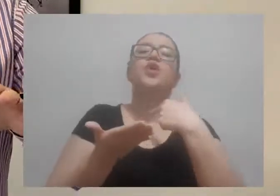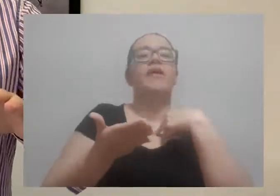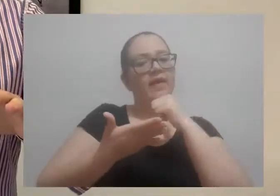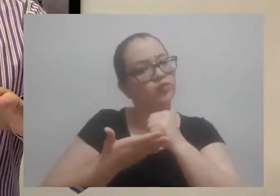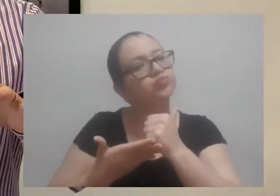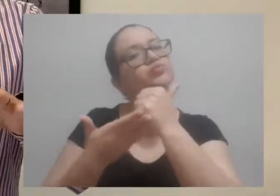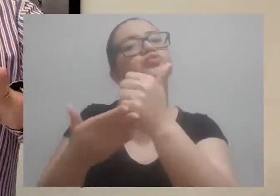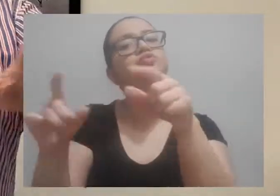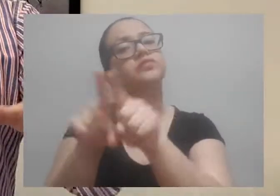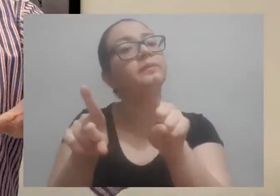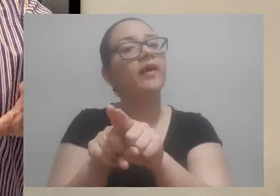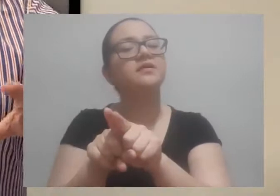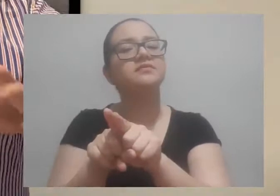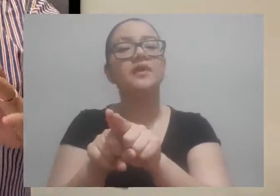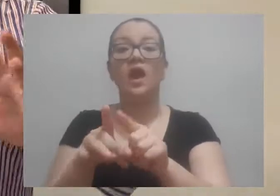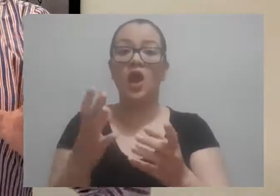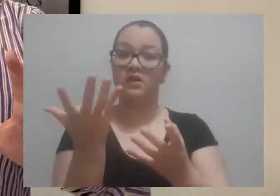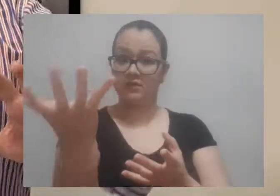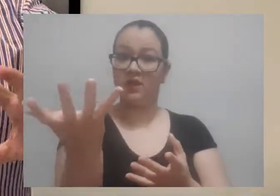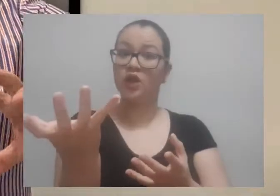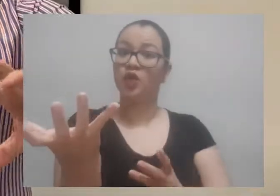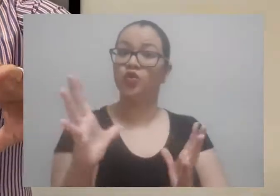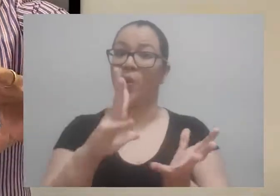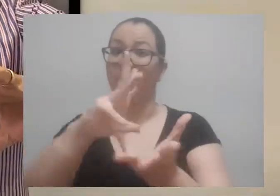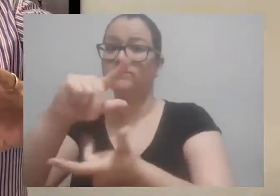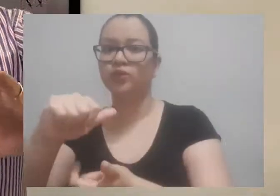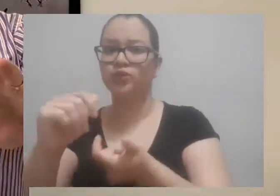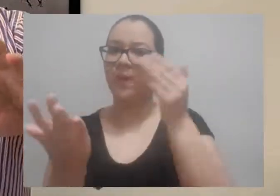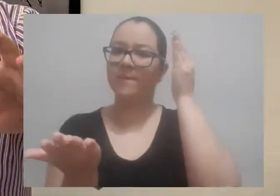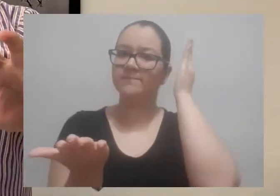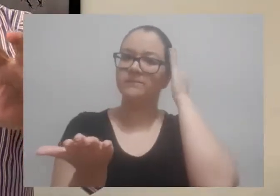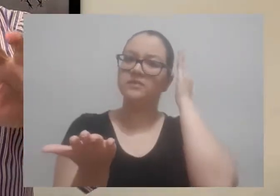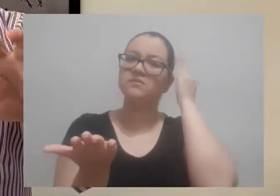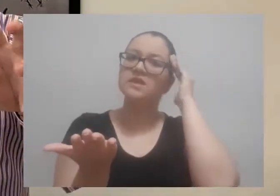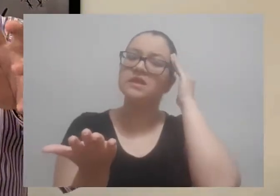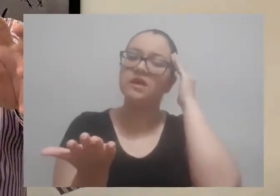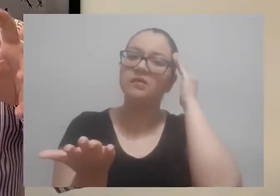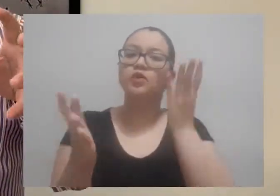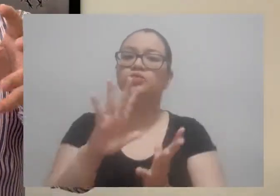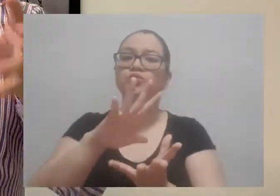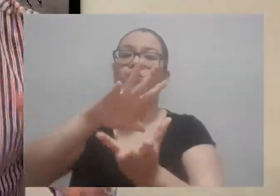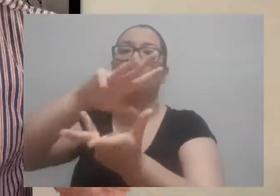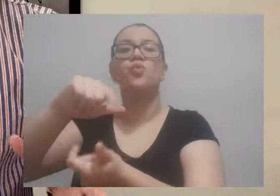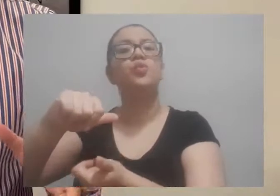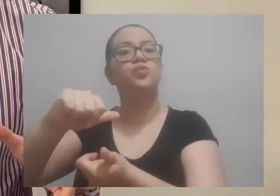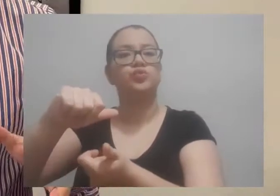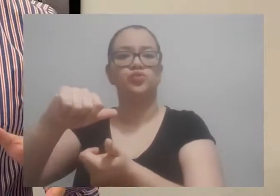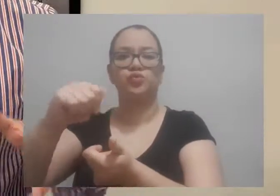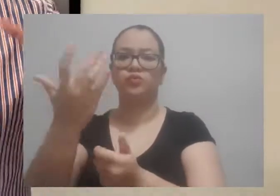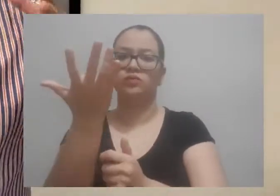Essa é o método, essa é a maneira, esse é o modus operandi da cultura